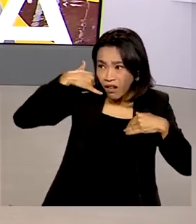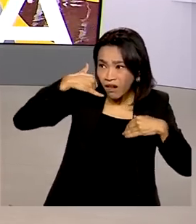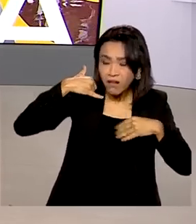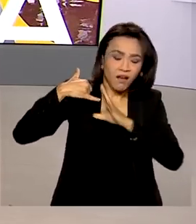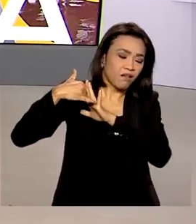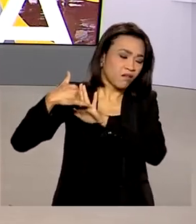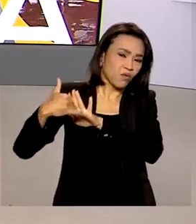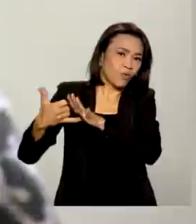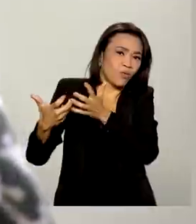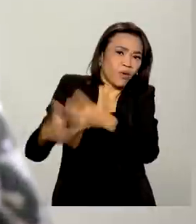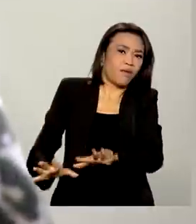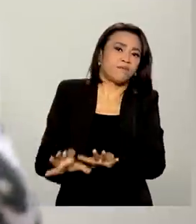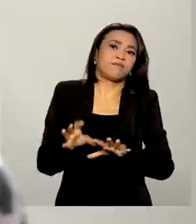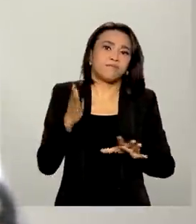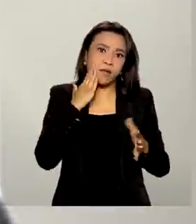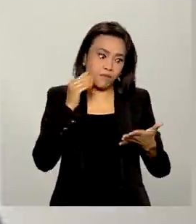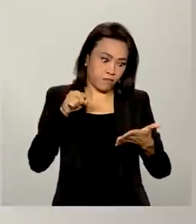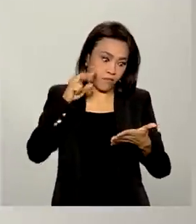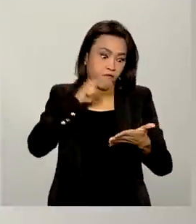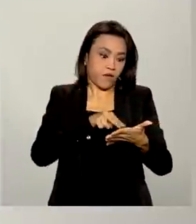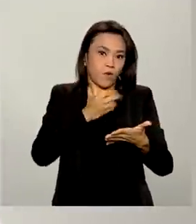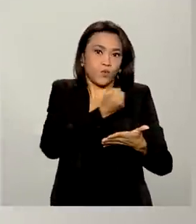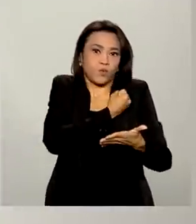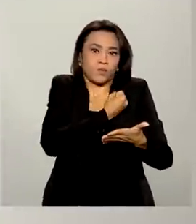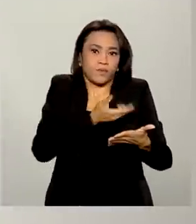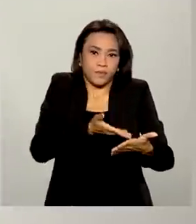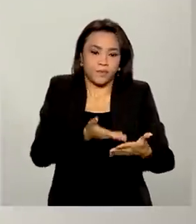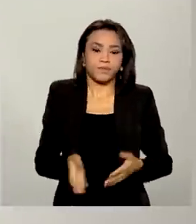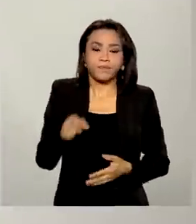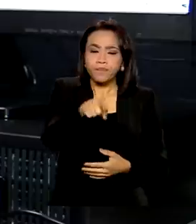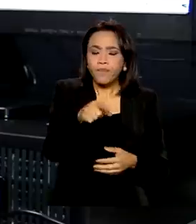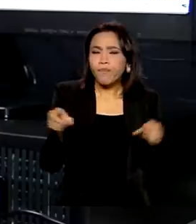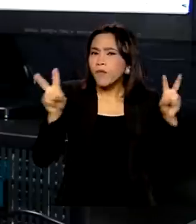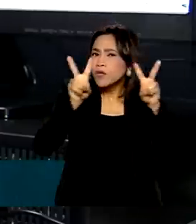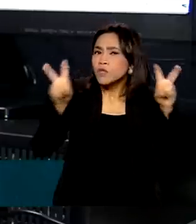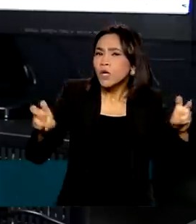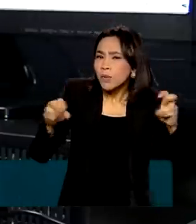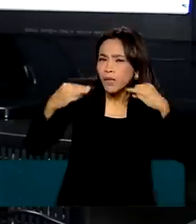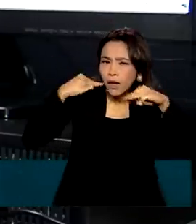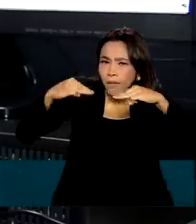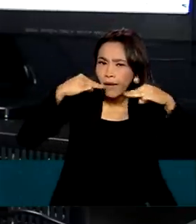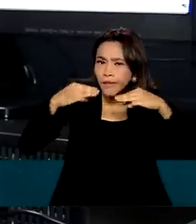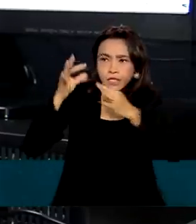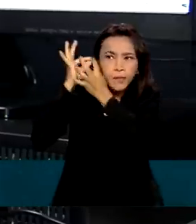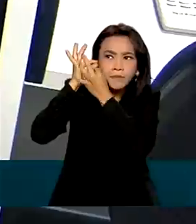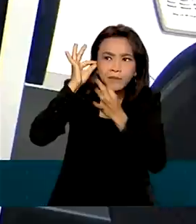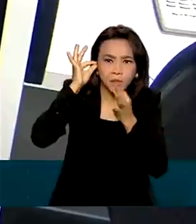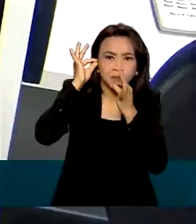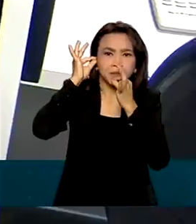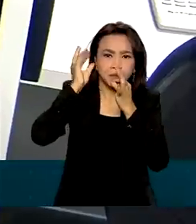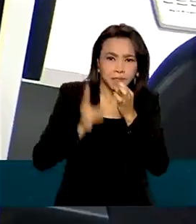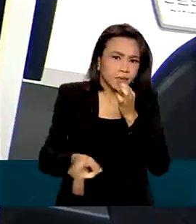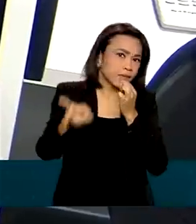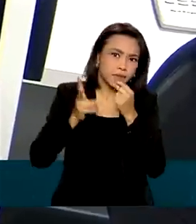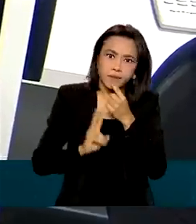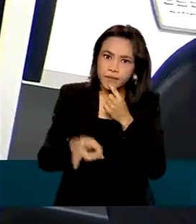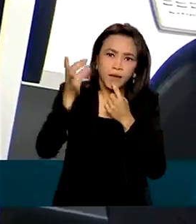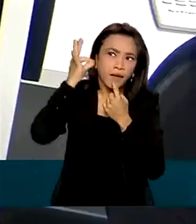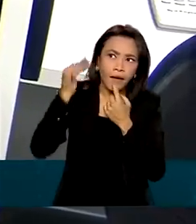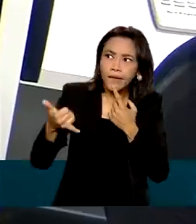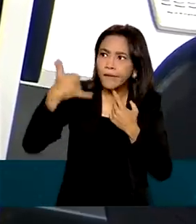atender a chamada. As reclamações sobre o telemarketing estão cada vez mais frequentes. A prática de